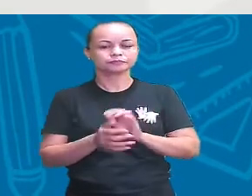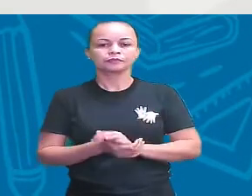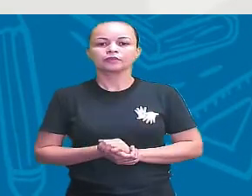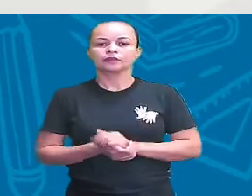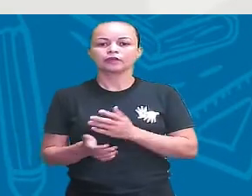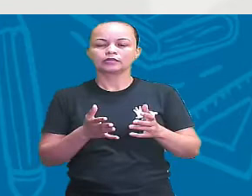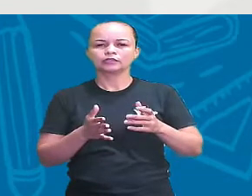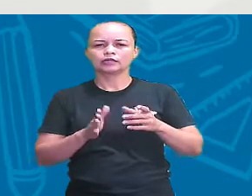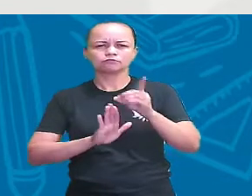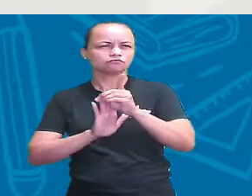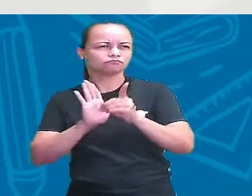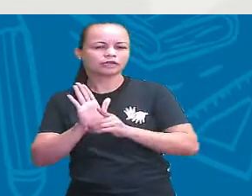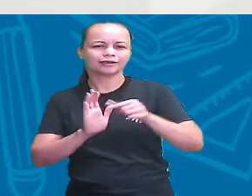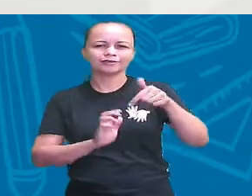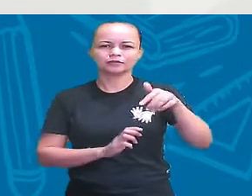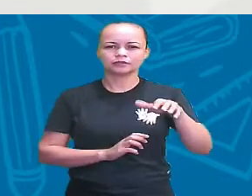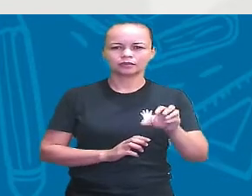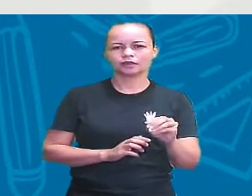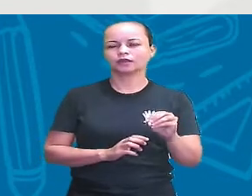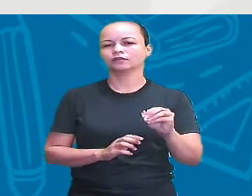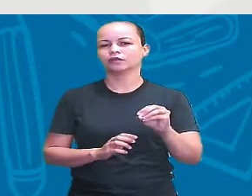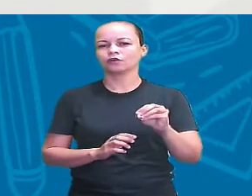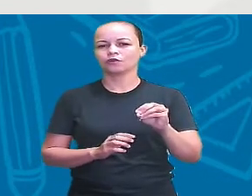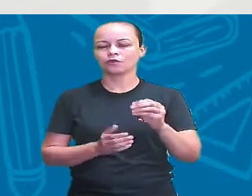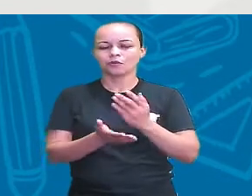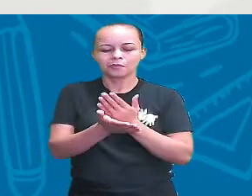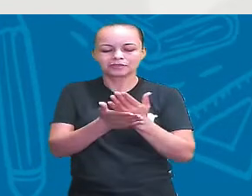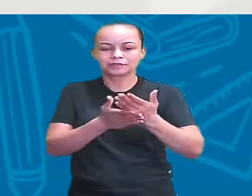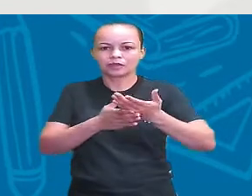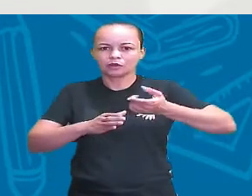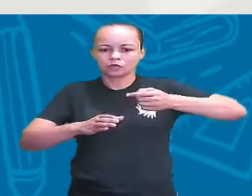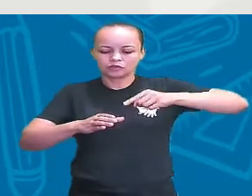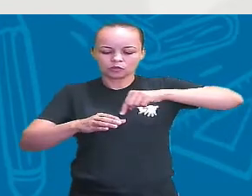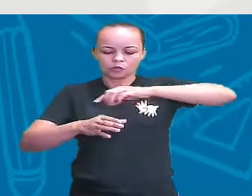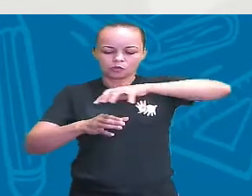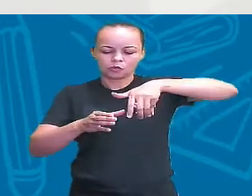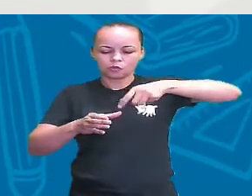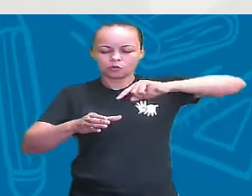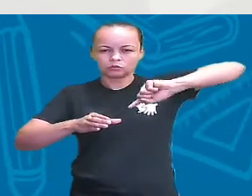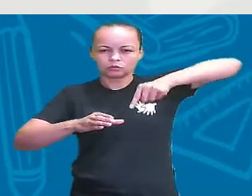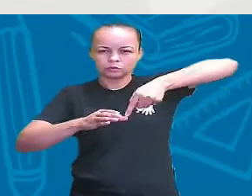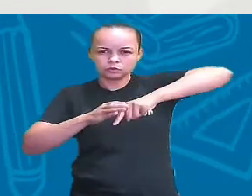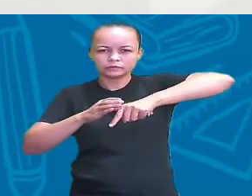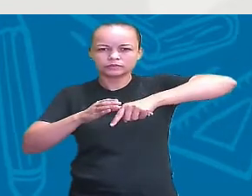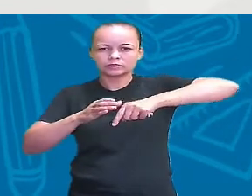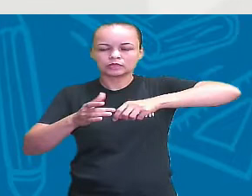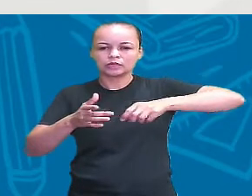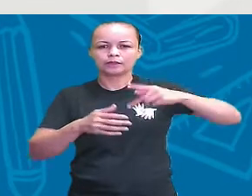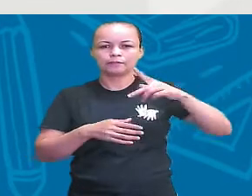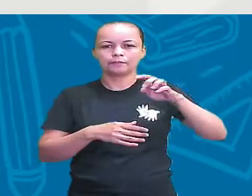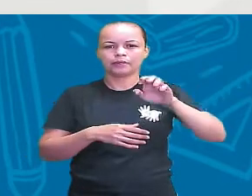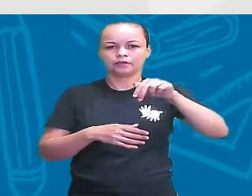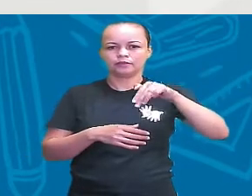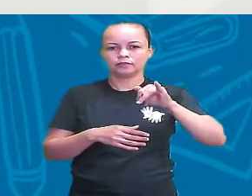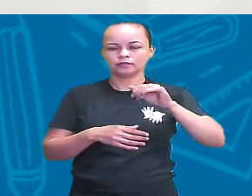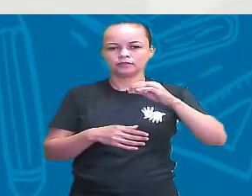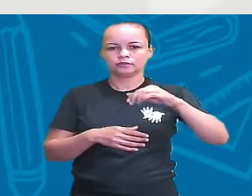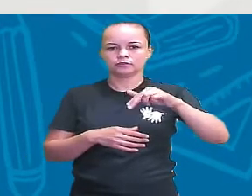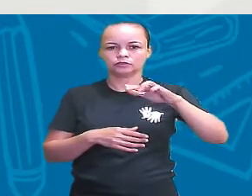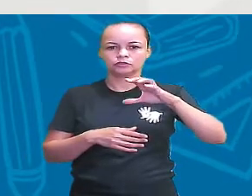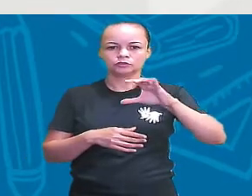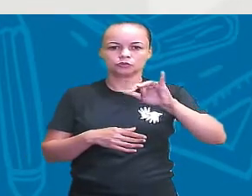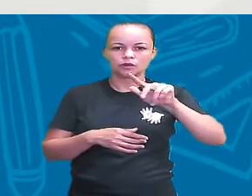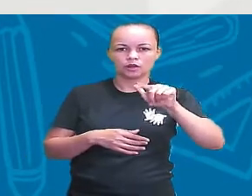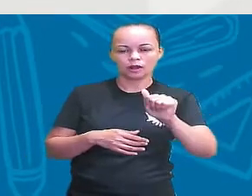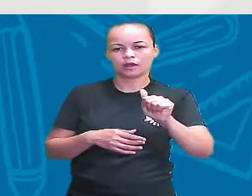de 70, começaram a fazer esse buraco, que é o chamado buraco da Península de Kola, que fica onde? No Ártico, numa